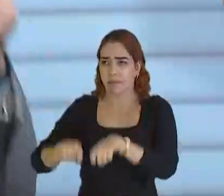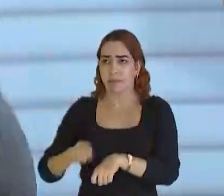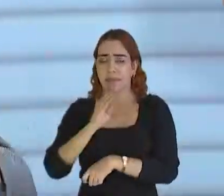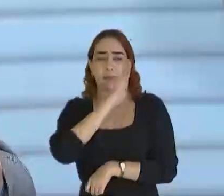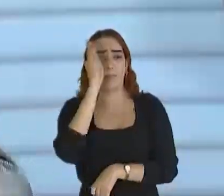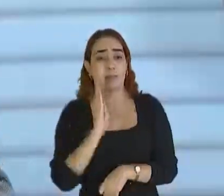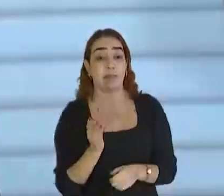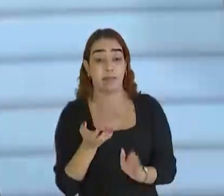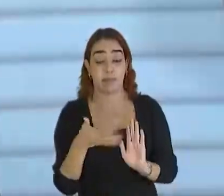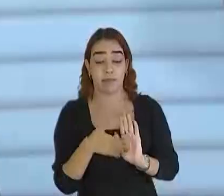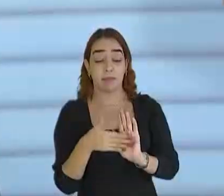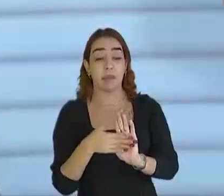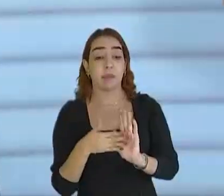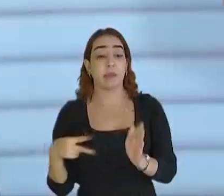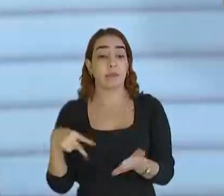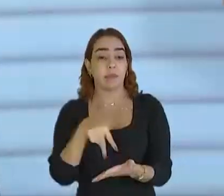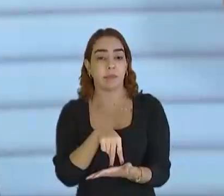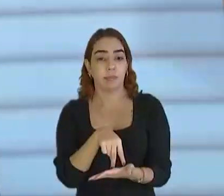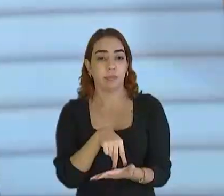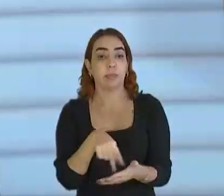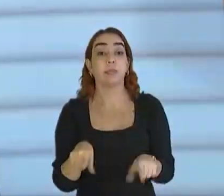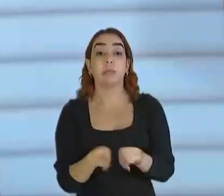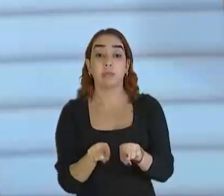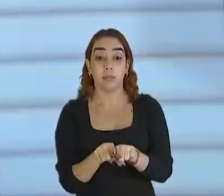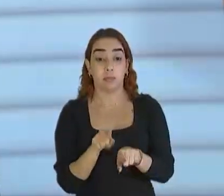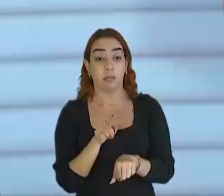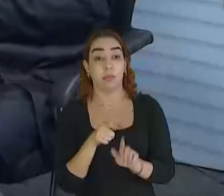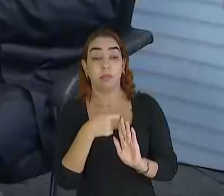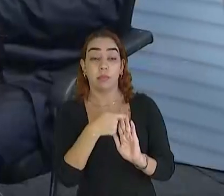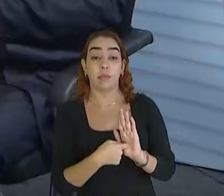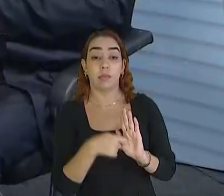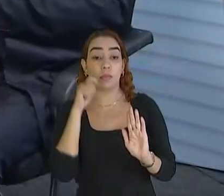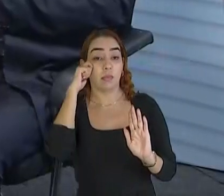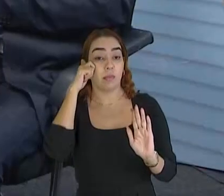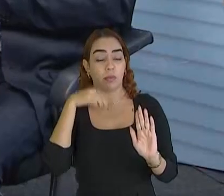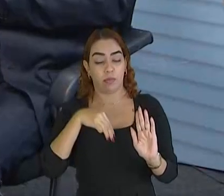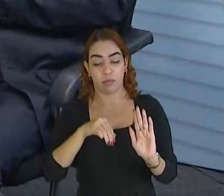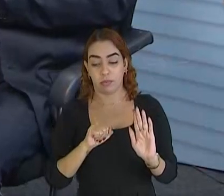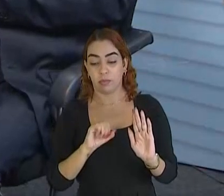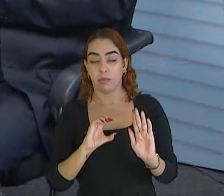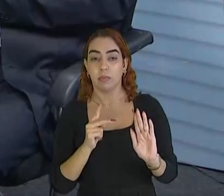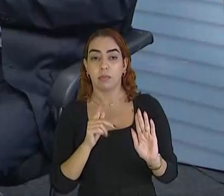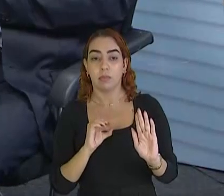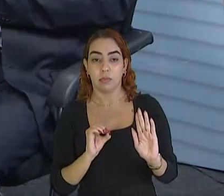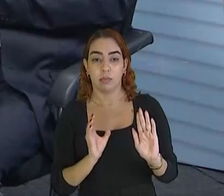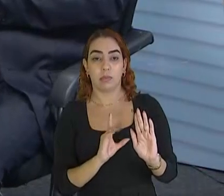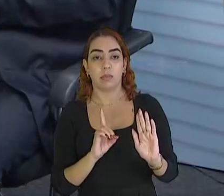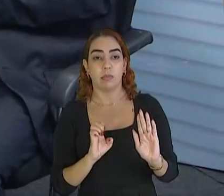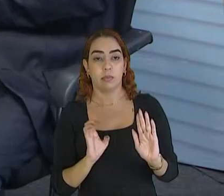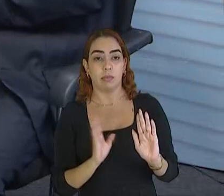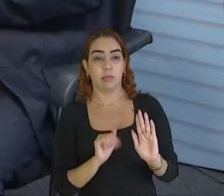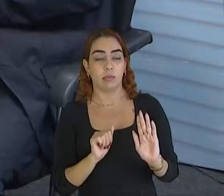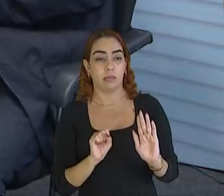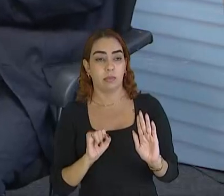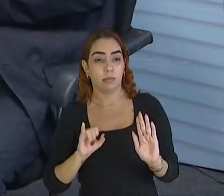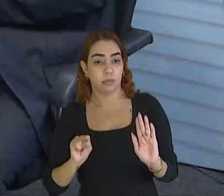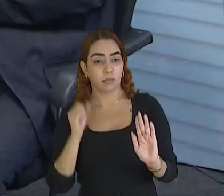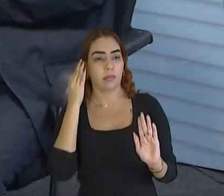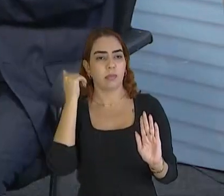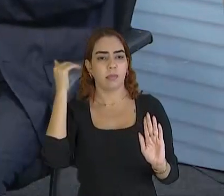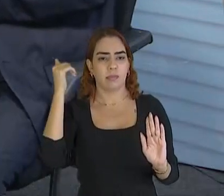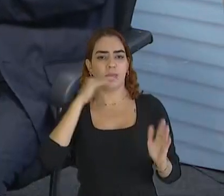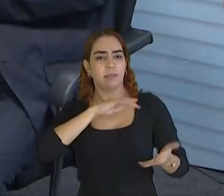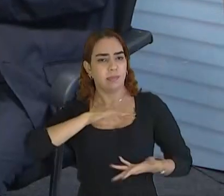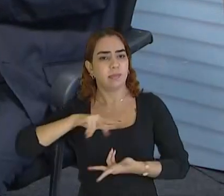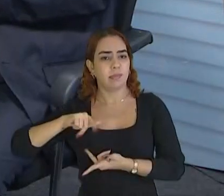partir deste lugar de intelectual negro. E o nosso grande negro, Machado de Assis, né, também, que é tido e havido como um dos maiores escritores do mundo. Ontem